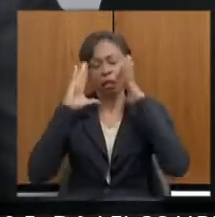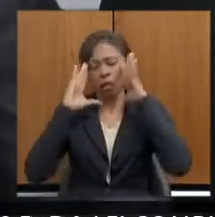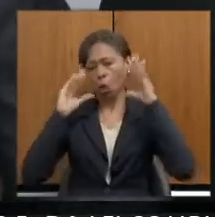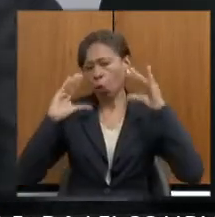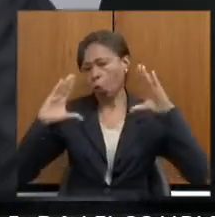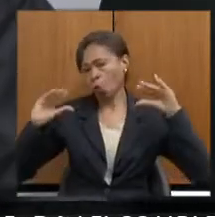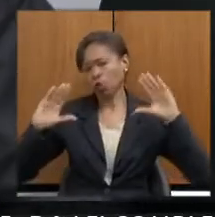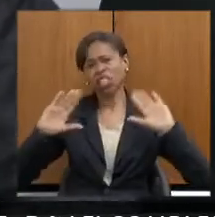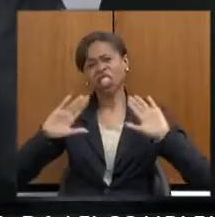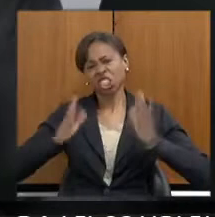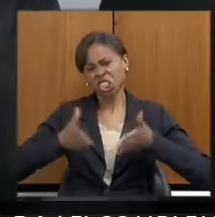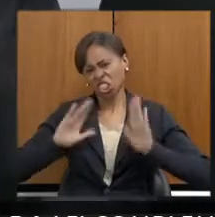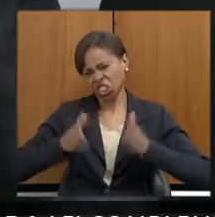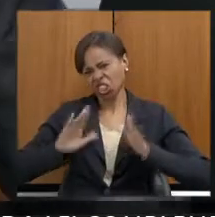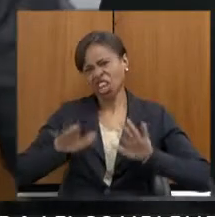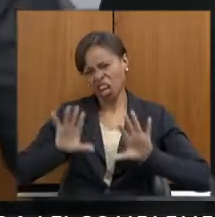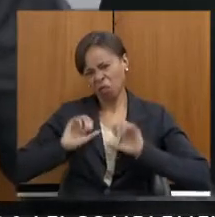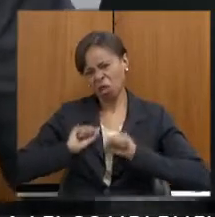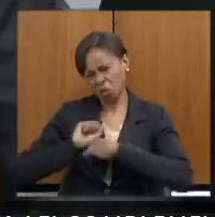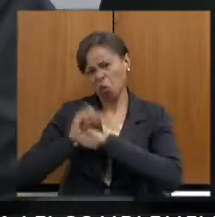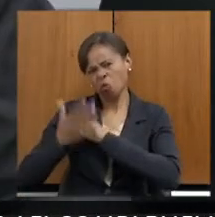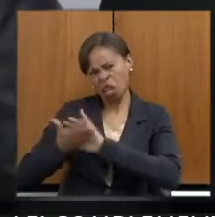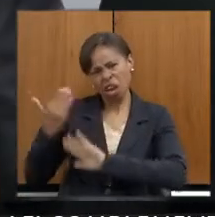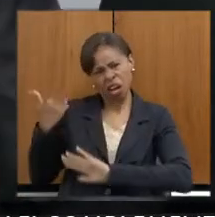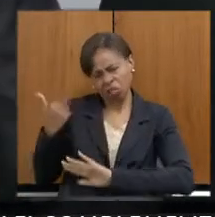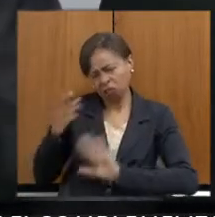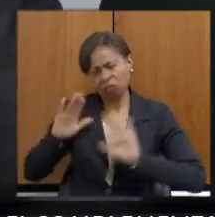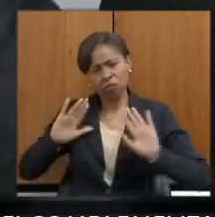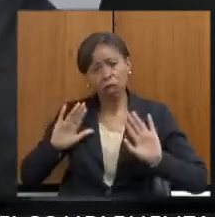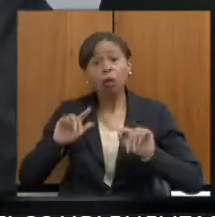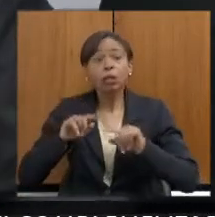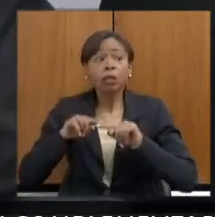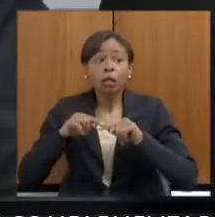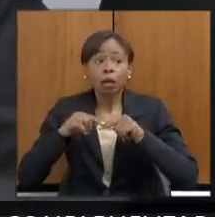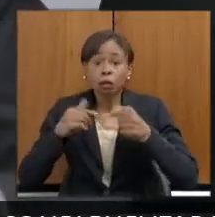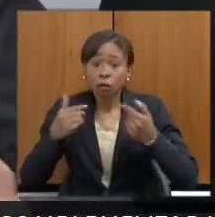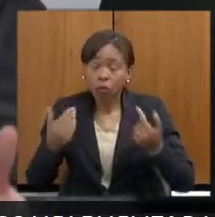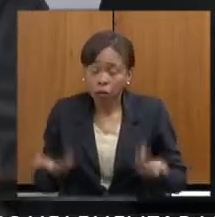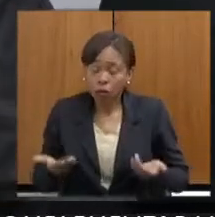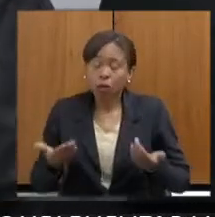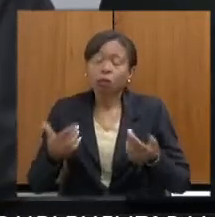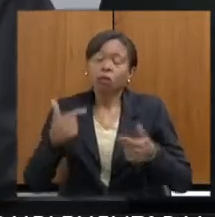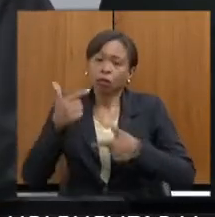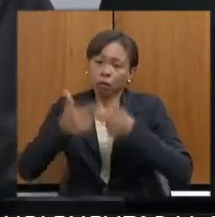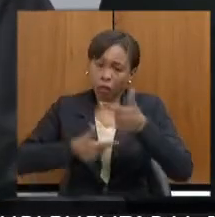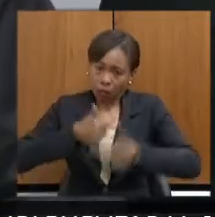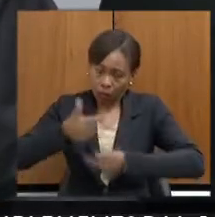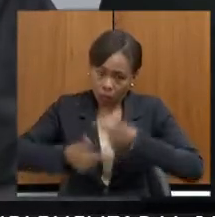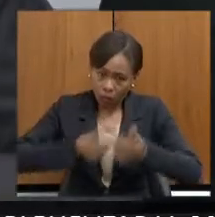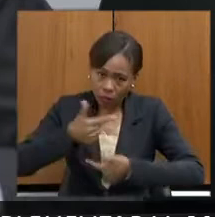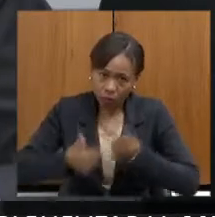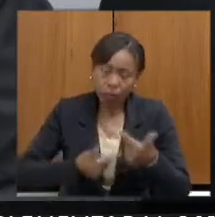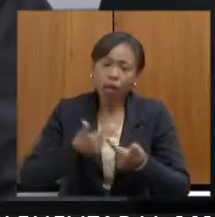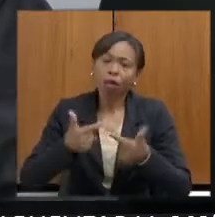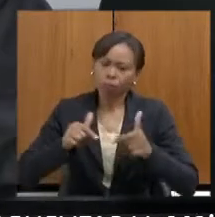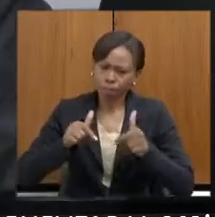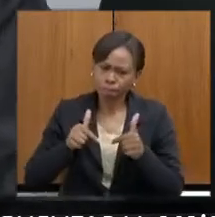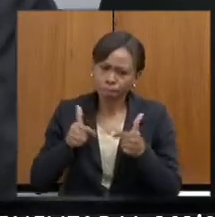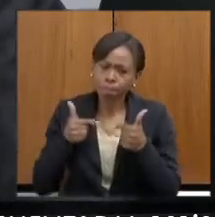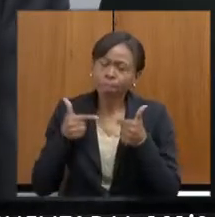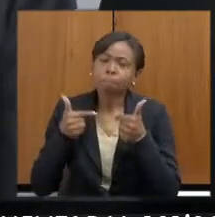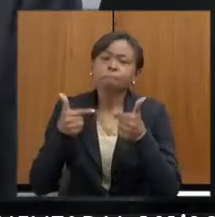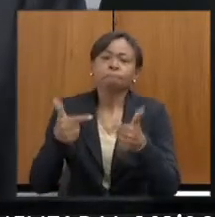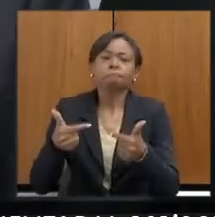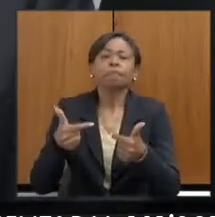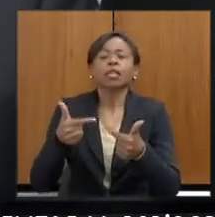doença já né enfim então enfim a gente tem todo um trabalho atuante bem diferente do que os outros prevêem muita gente